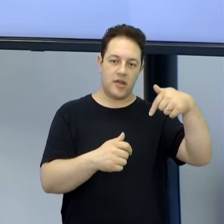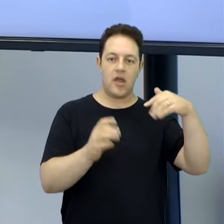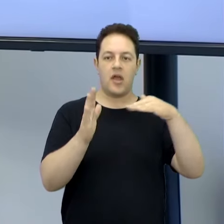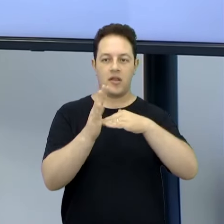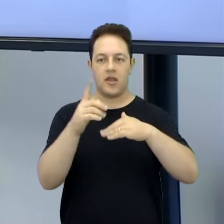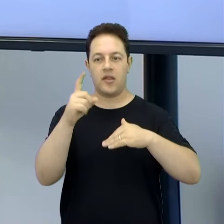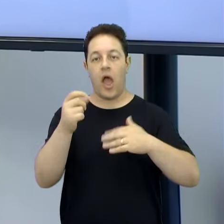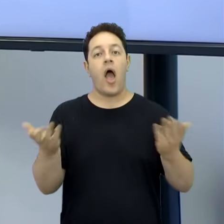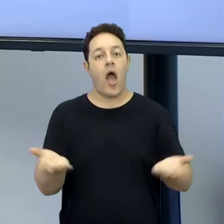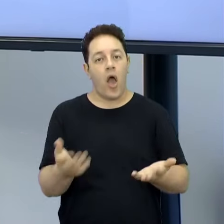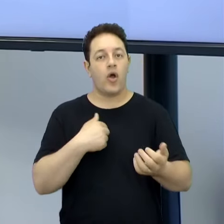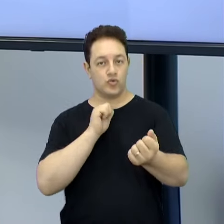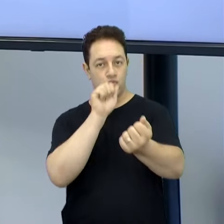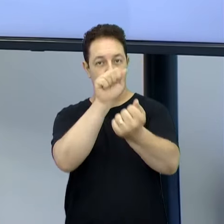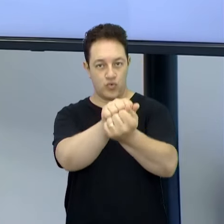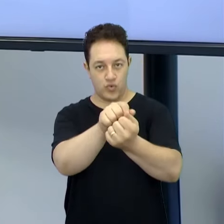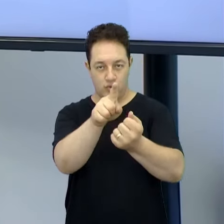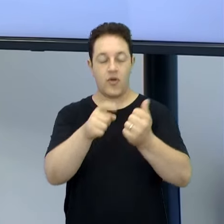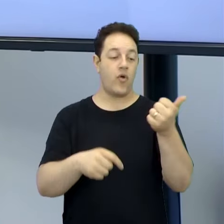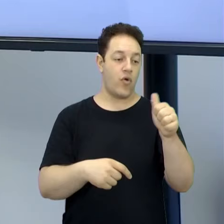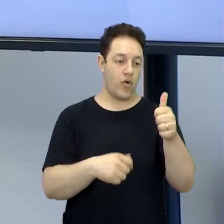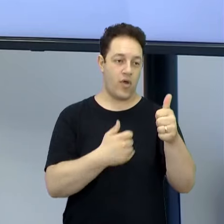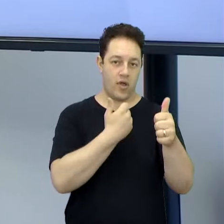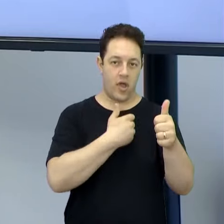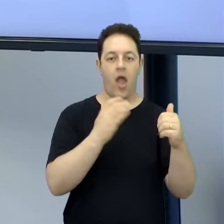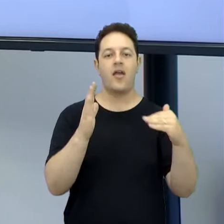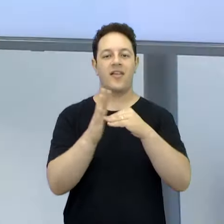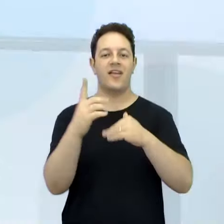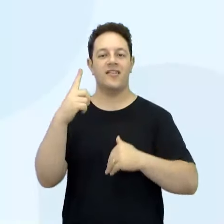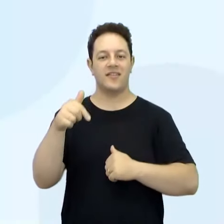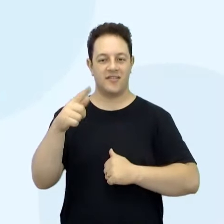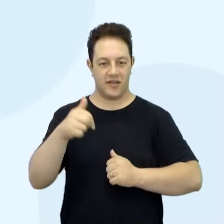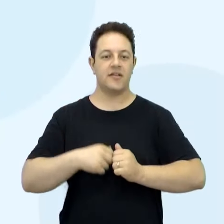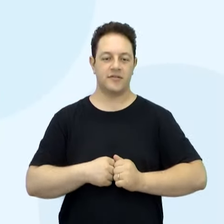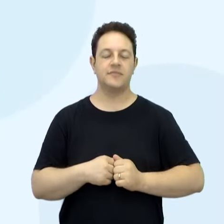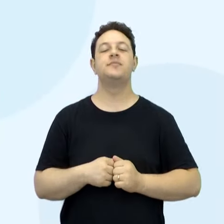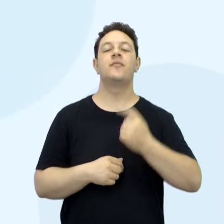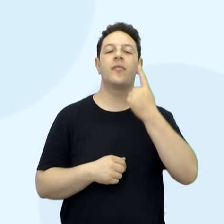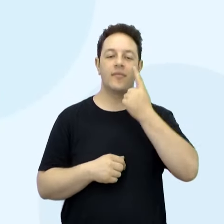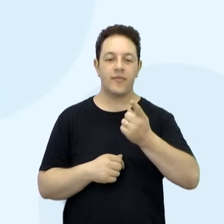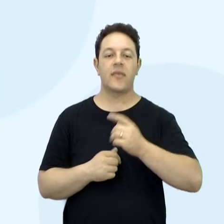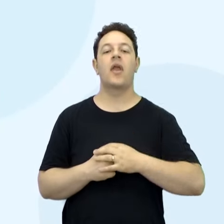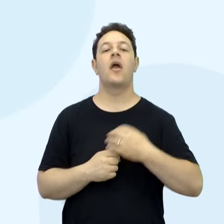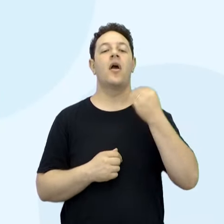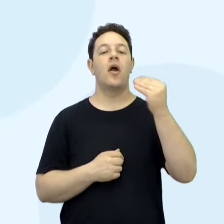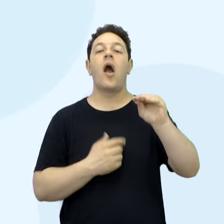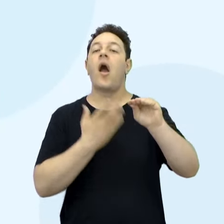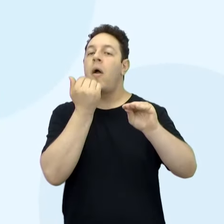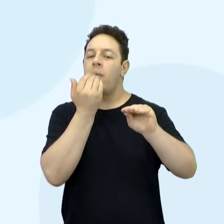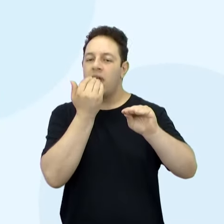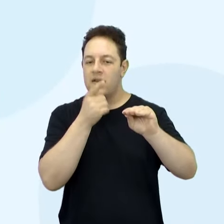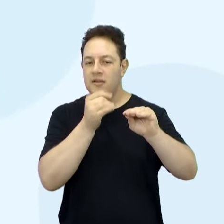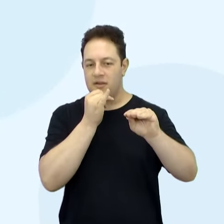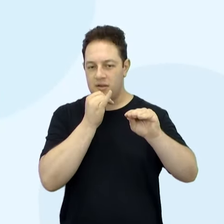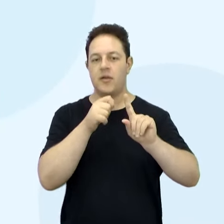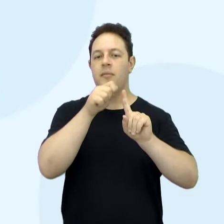fazer junto com vocês dos 11 aos 17. Então eu coloquei lá